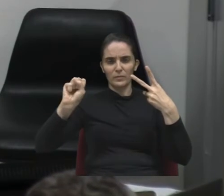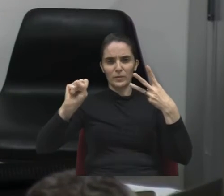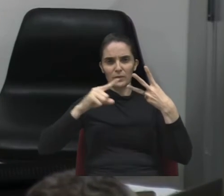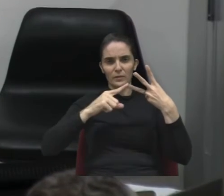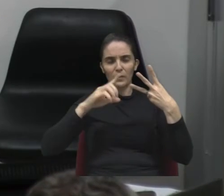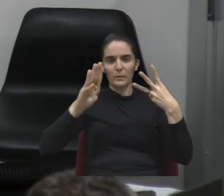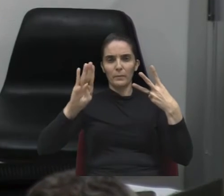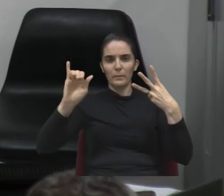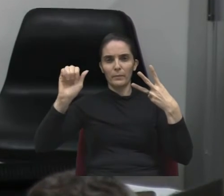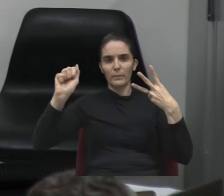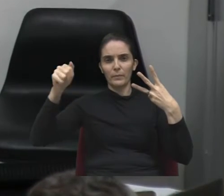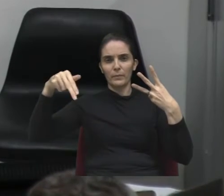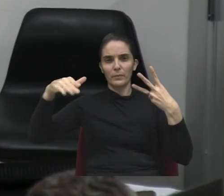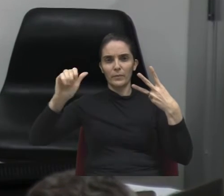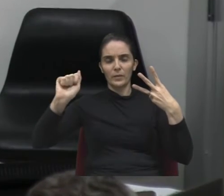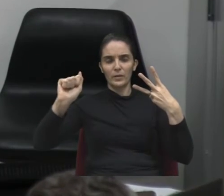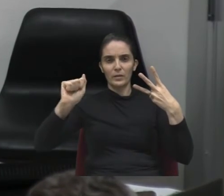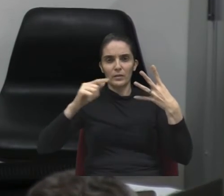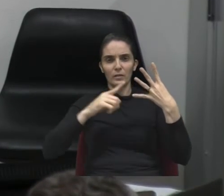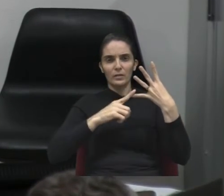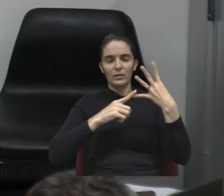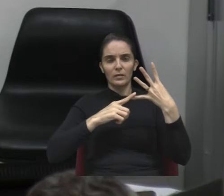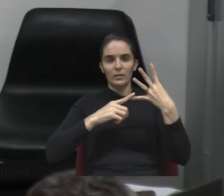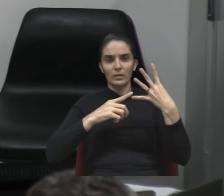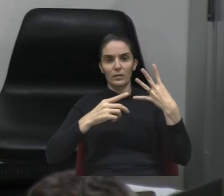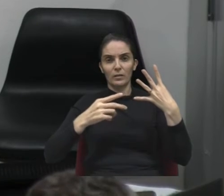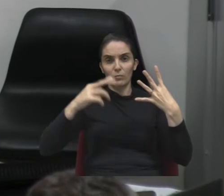sargento comandante-geral.